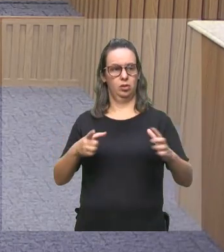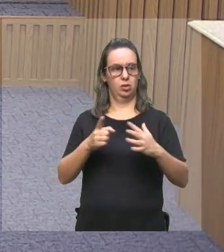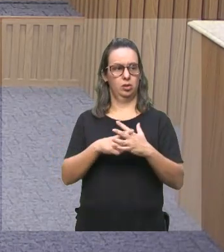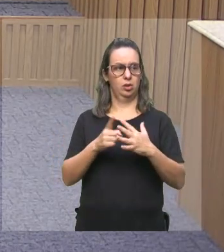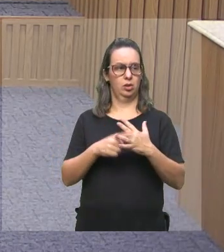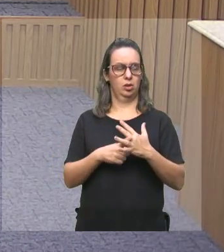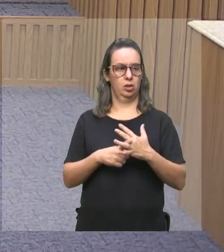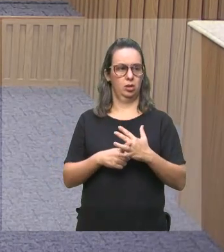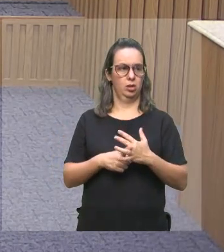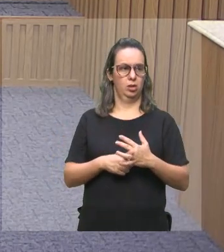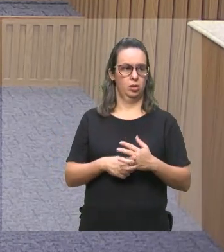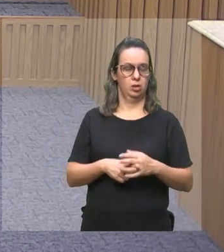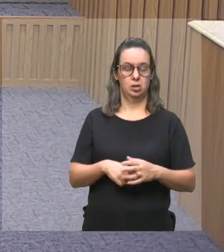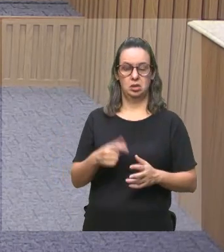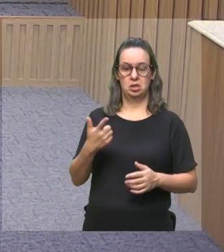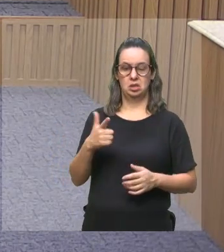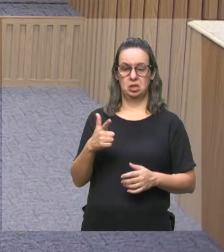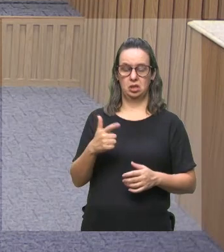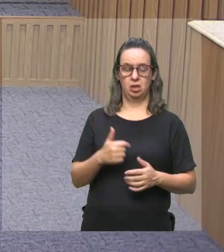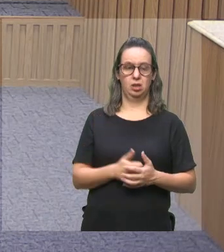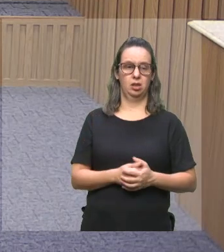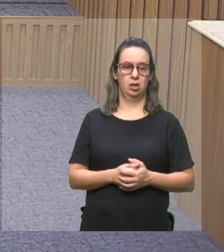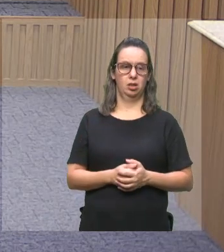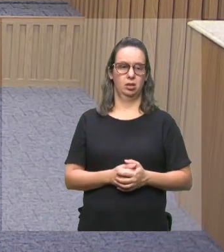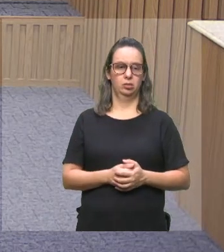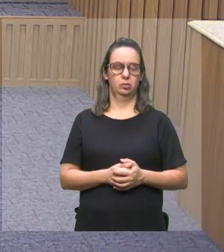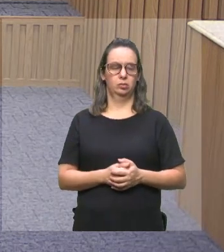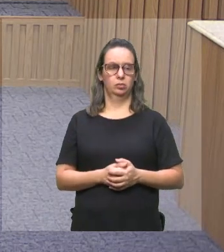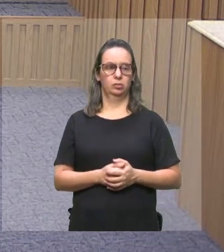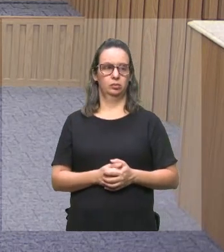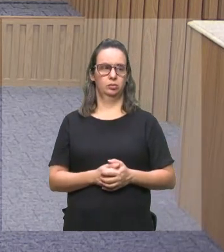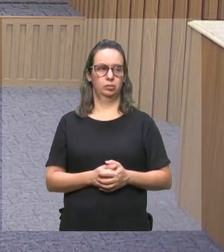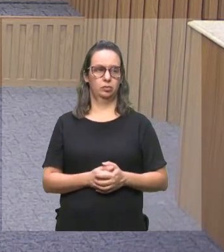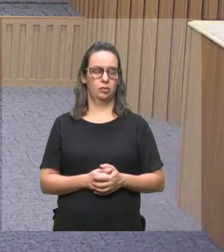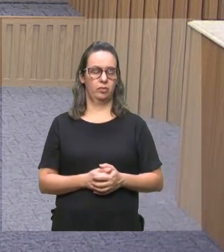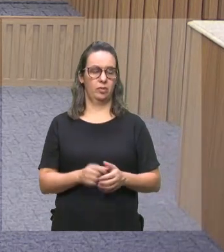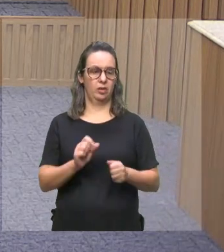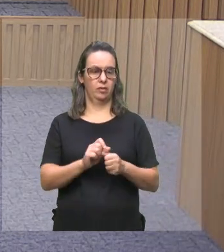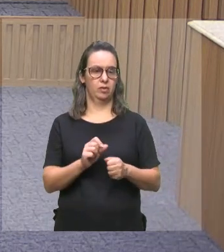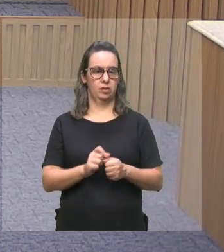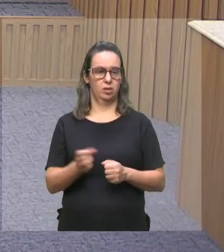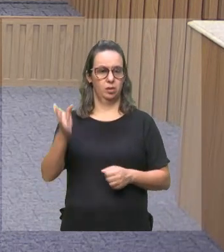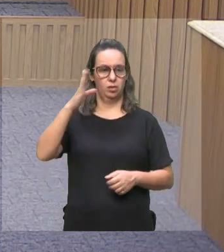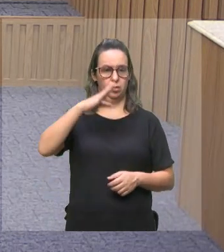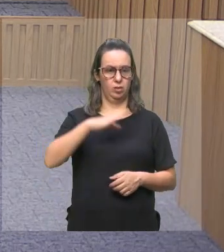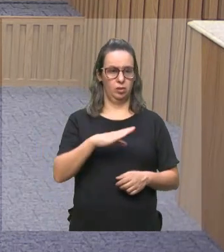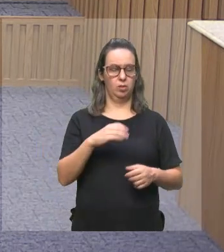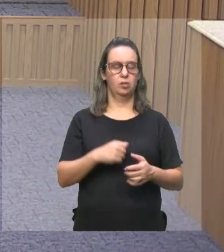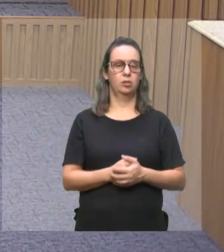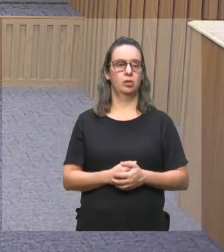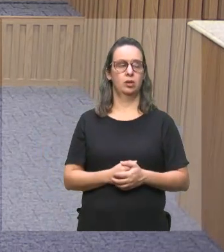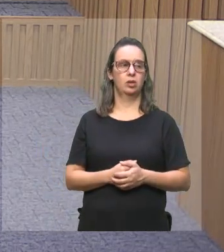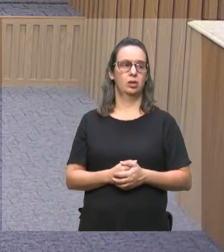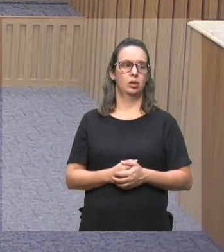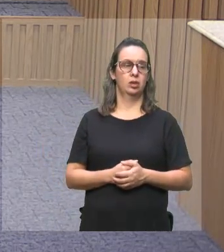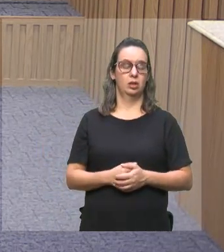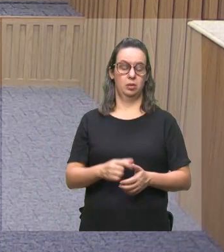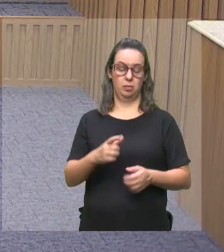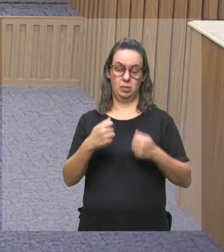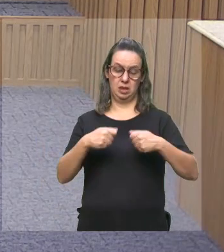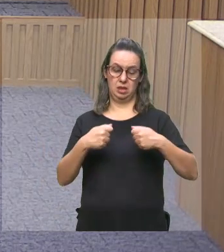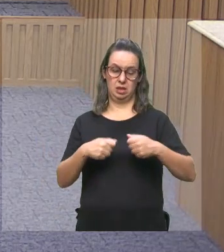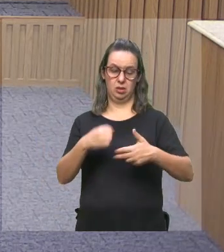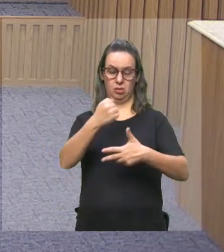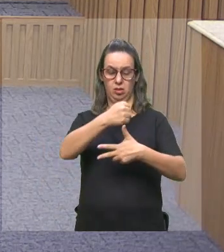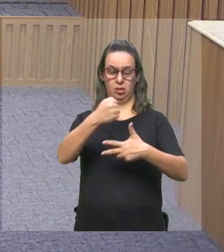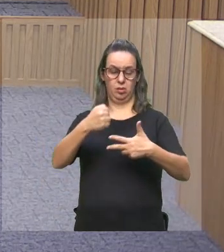sem subserviência, e que esta harmonia deve passar, acima de tudo, pelo respeito. Eu